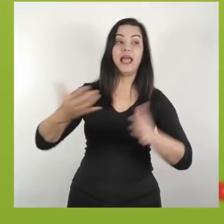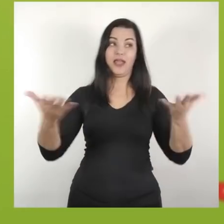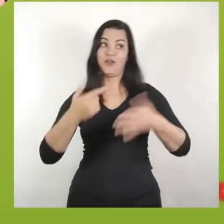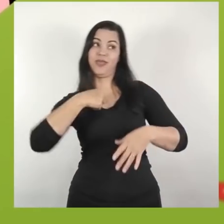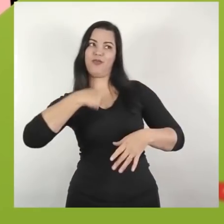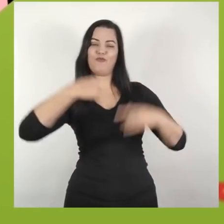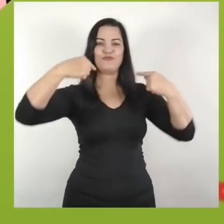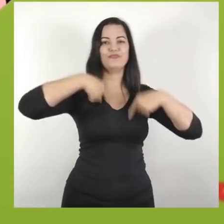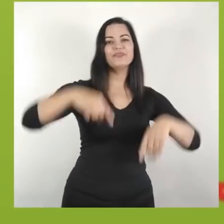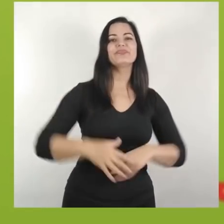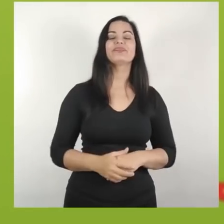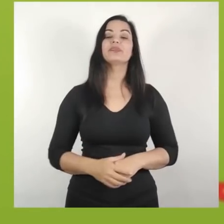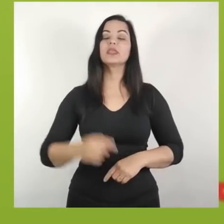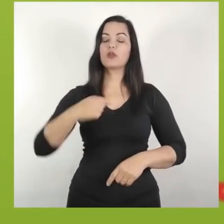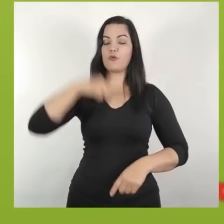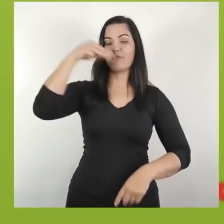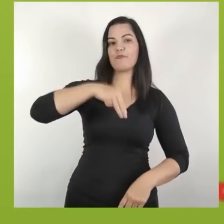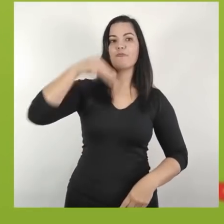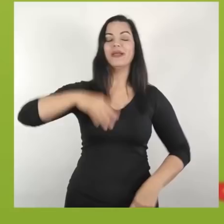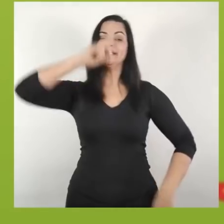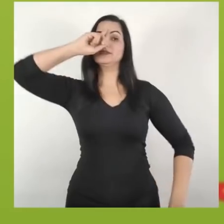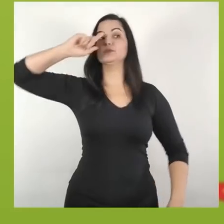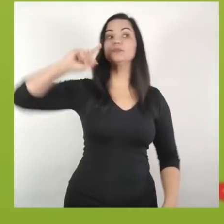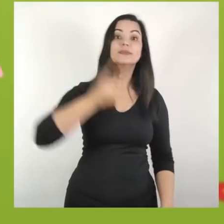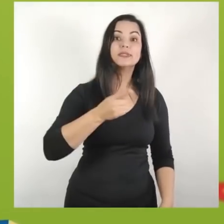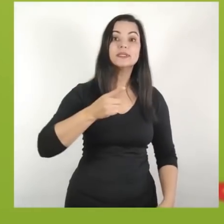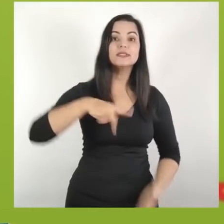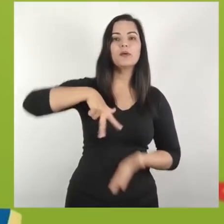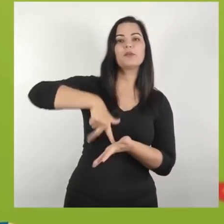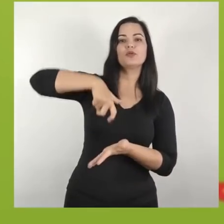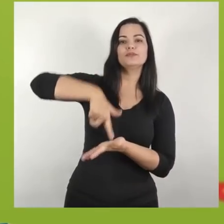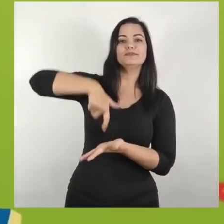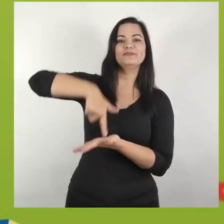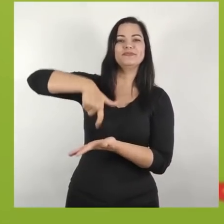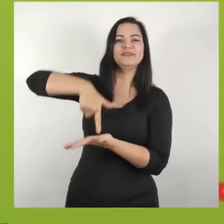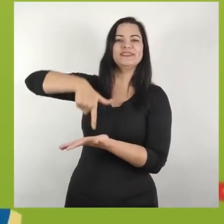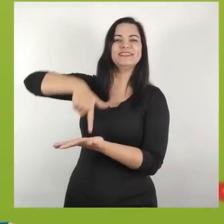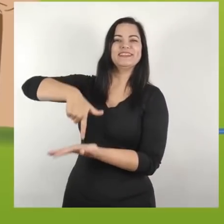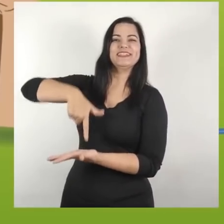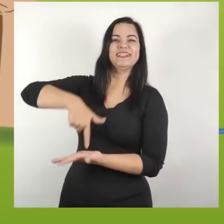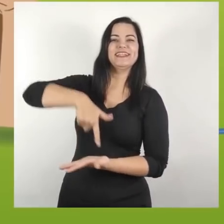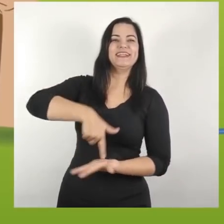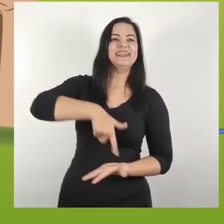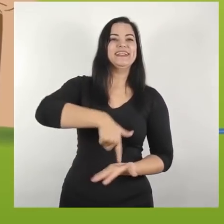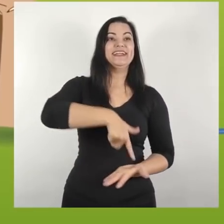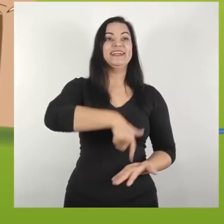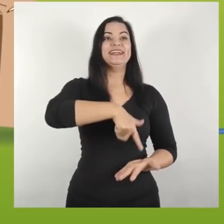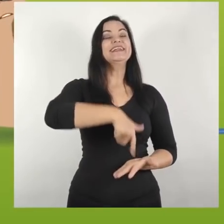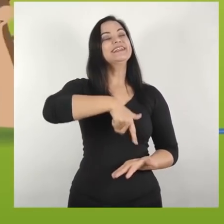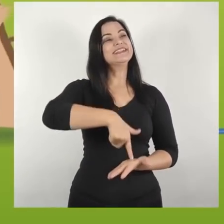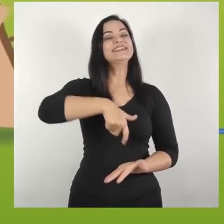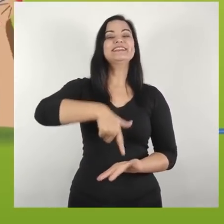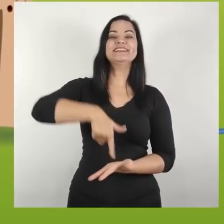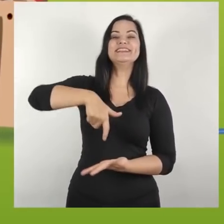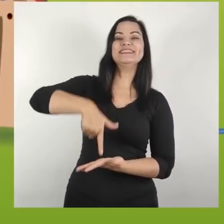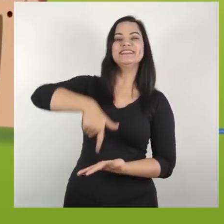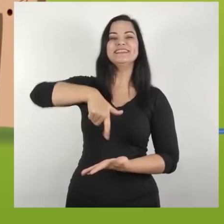Agora sou eu. O mestre mandou pular em um pé só.